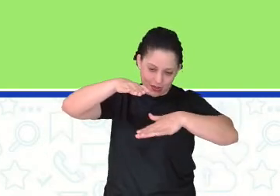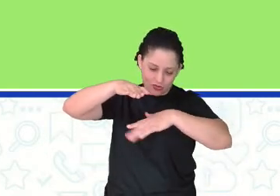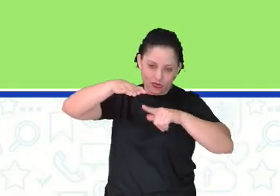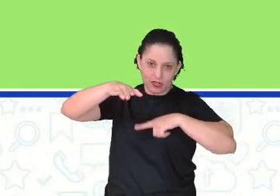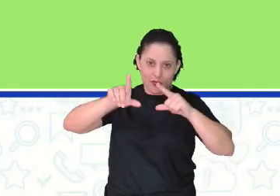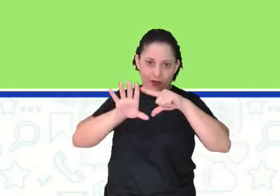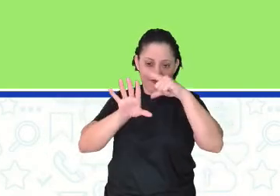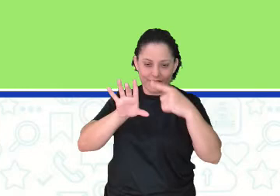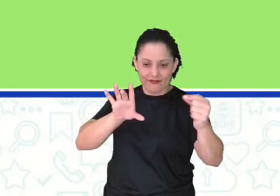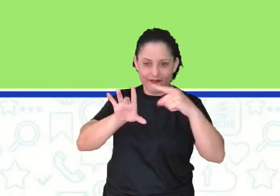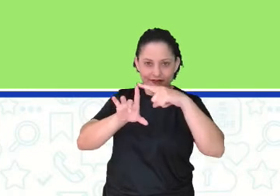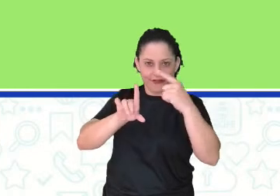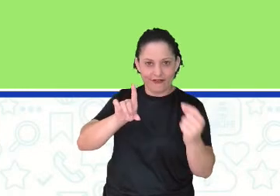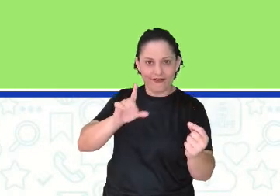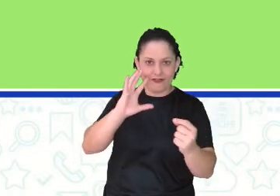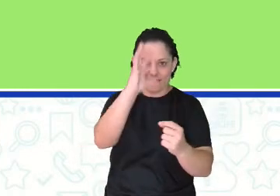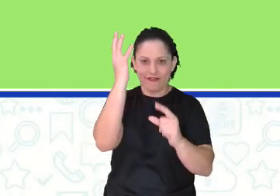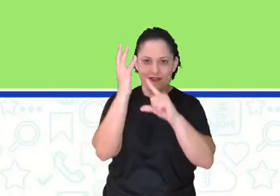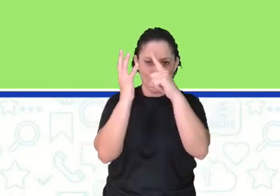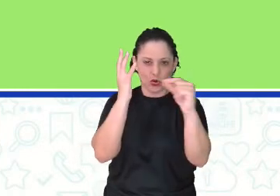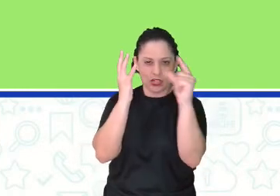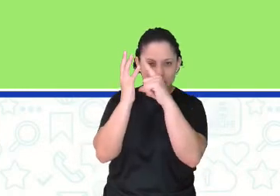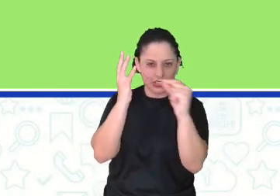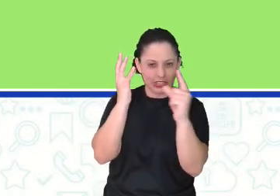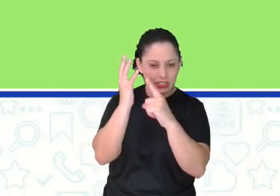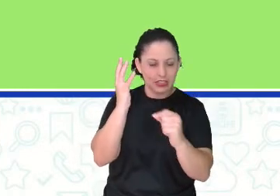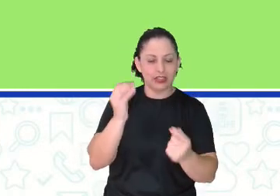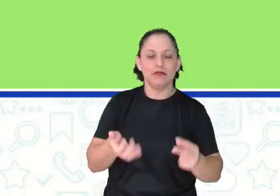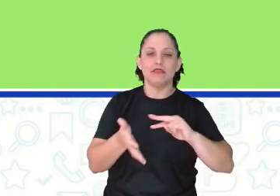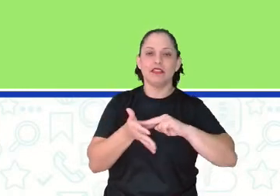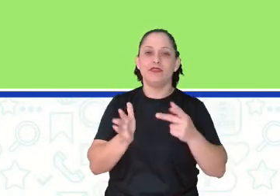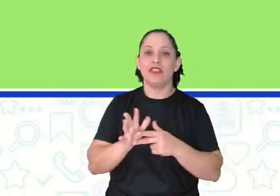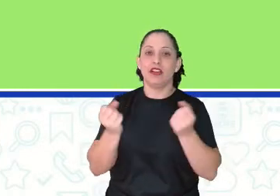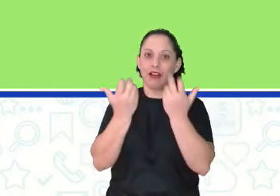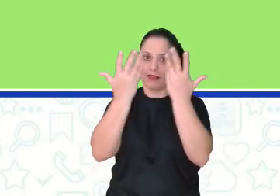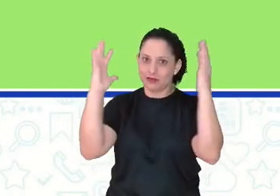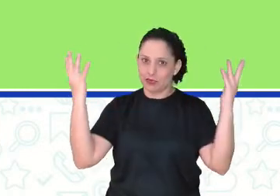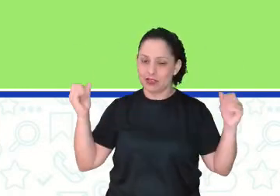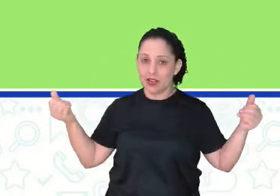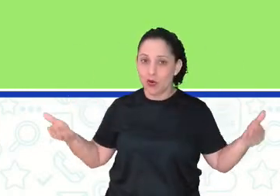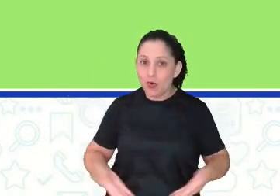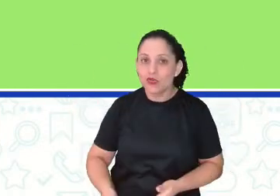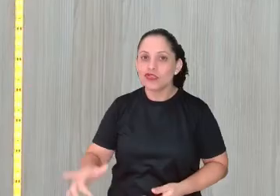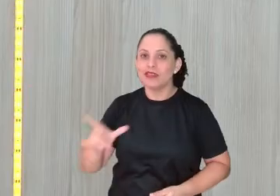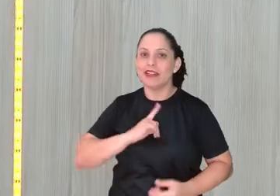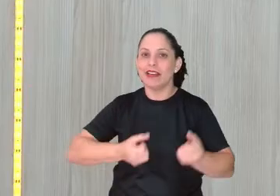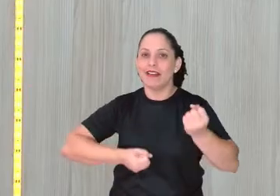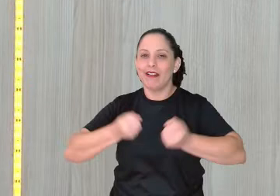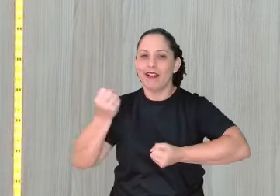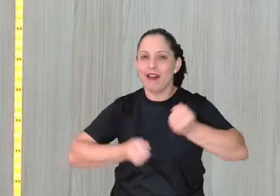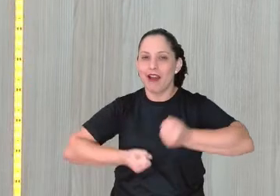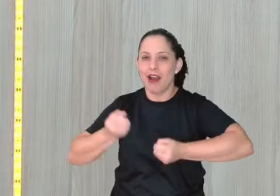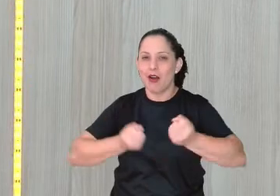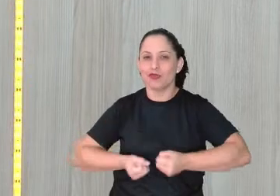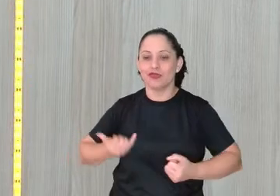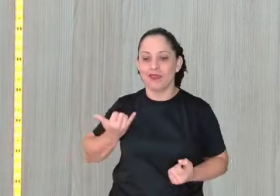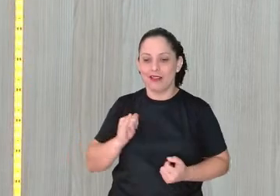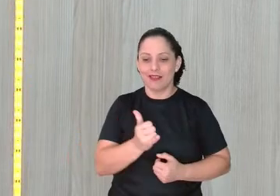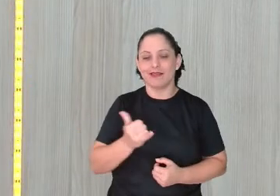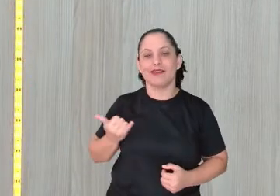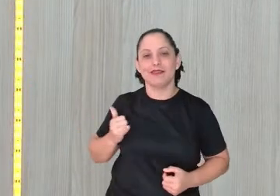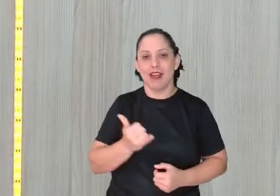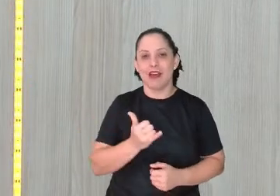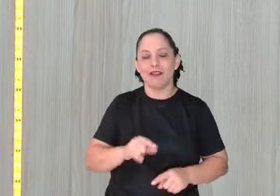do meio ambiente. E hoje a gente já tem alternativas aí de carros elétricos, né? É. Porém, é uma reflexão que eu vou deixar aqui para